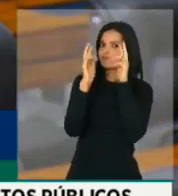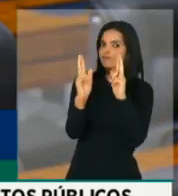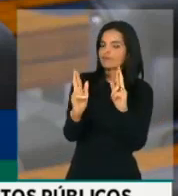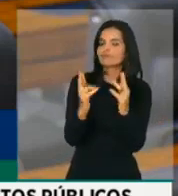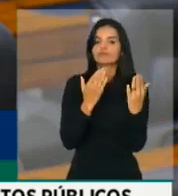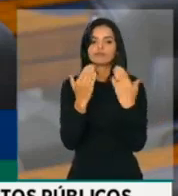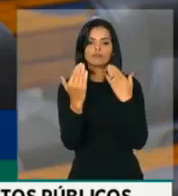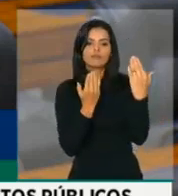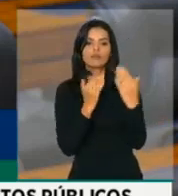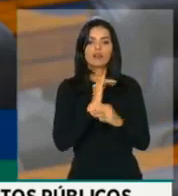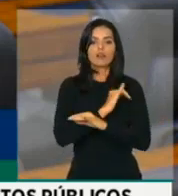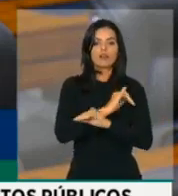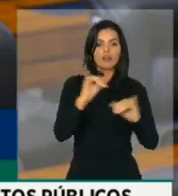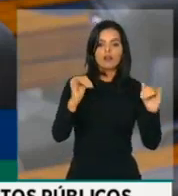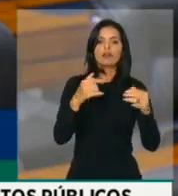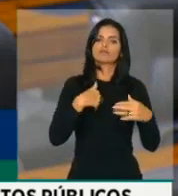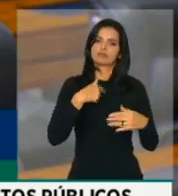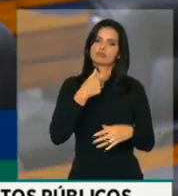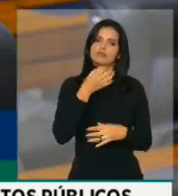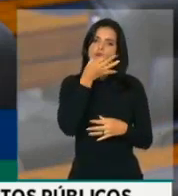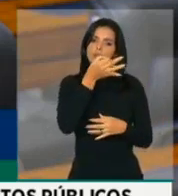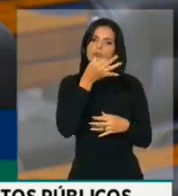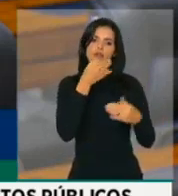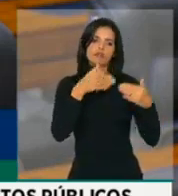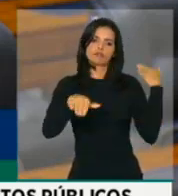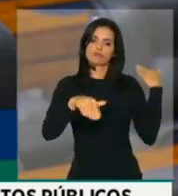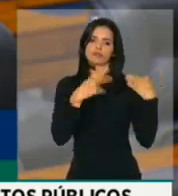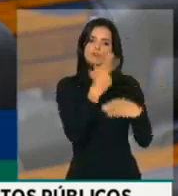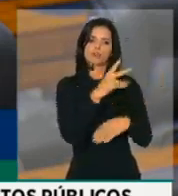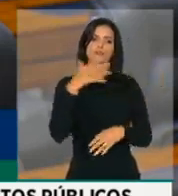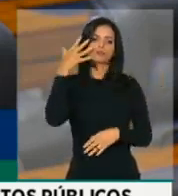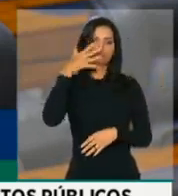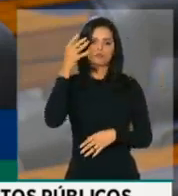dialogar com Vossa Excelência e discordar frontalmente do seu discurso. Obrigada, presidente. Presidente, me